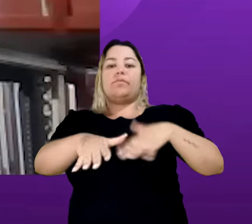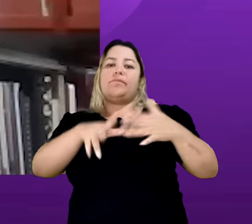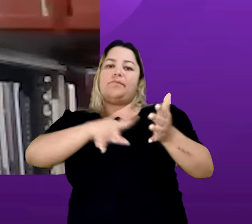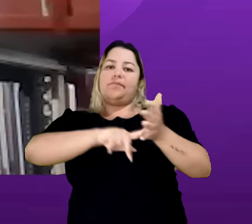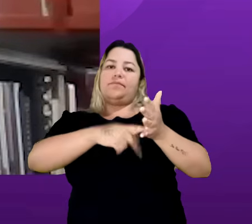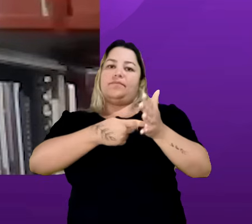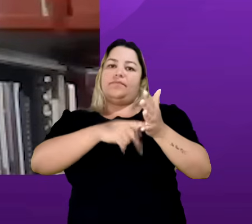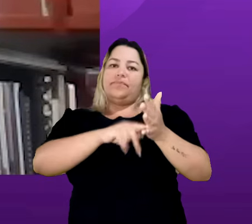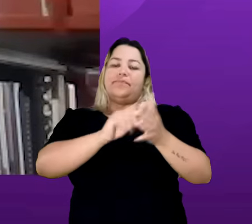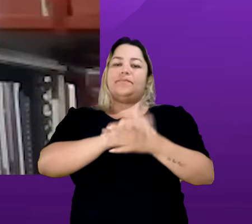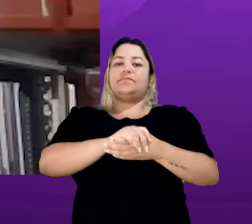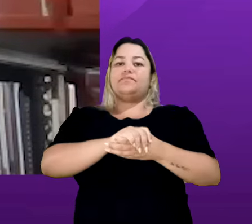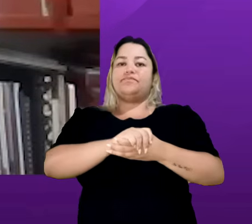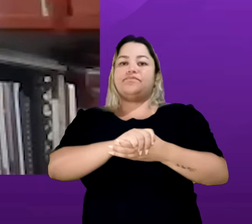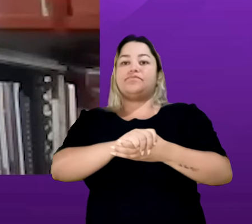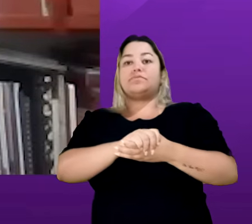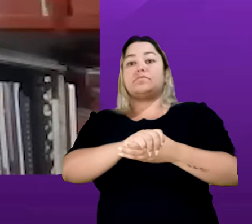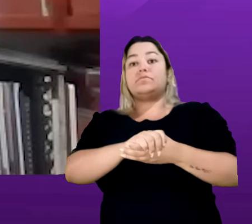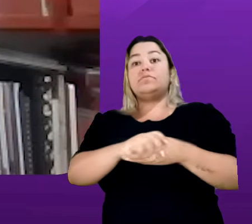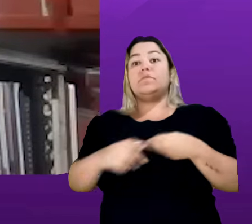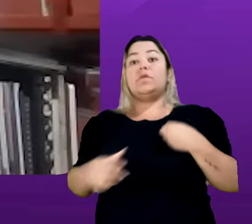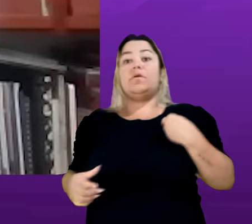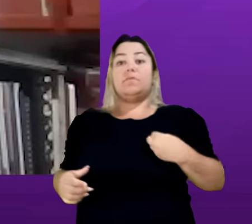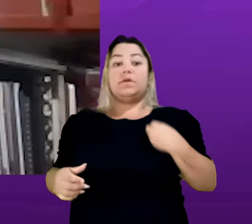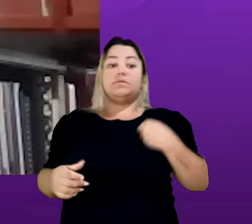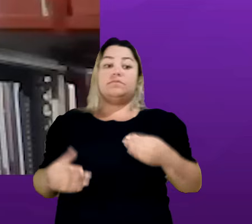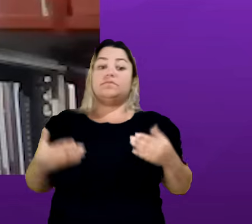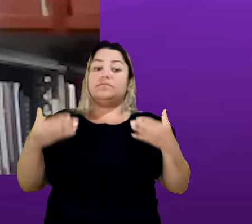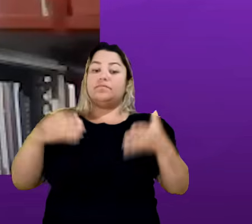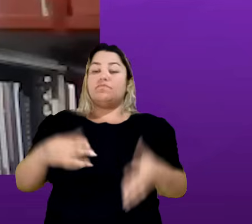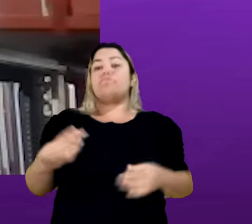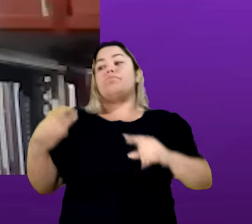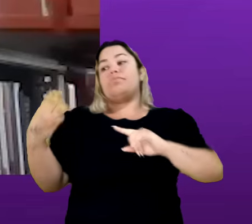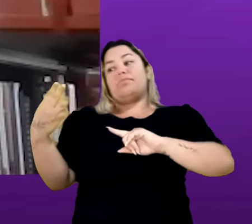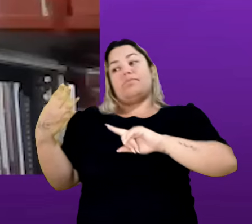eu participei das três esferas, né? Então fui